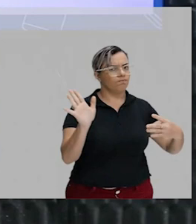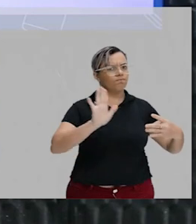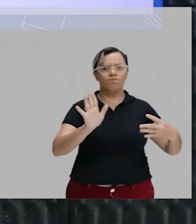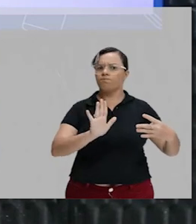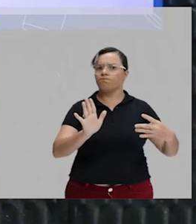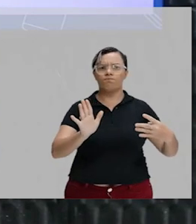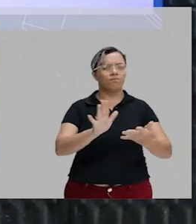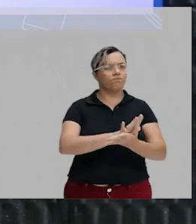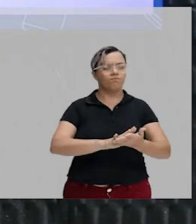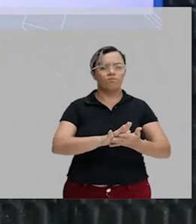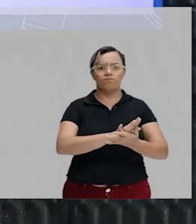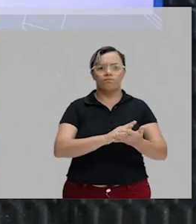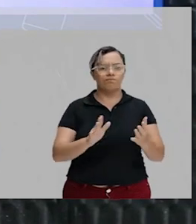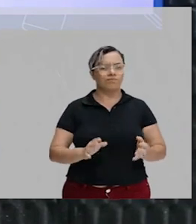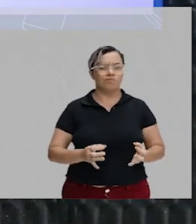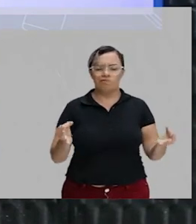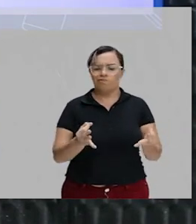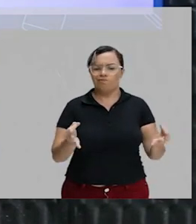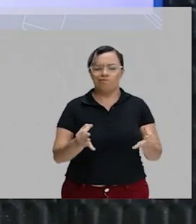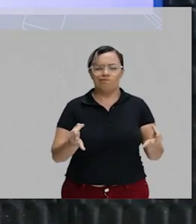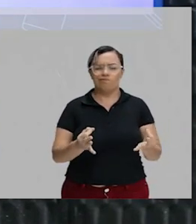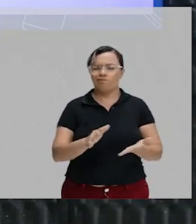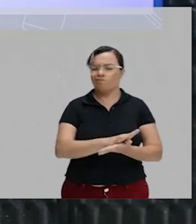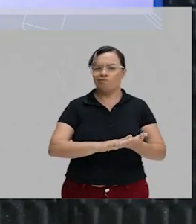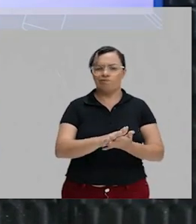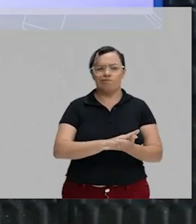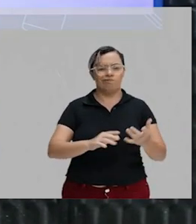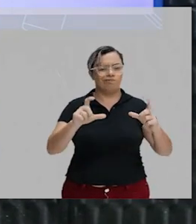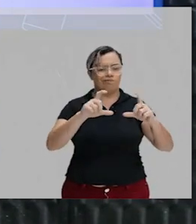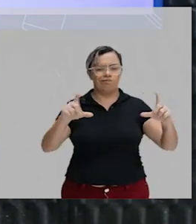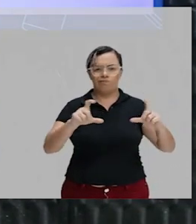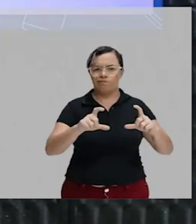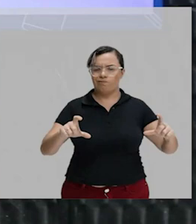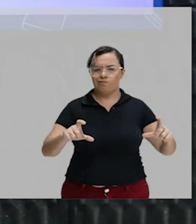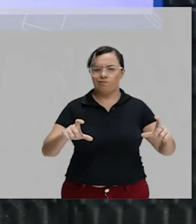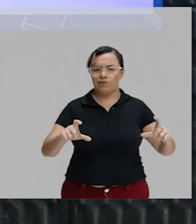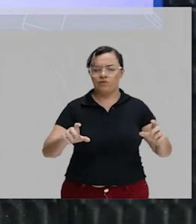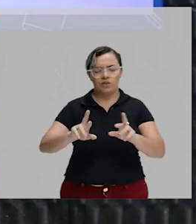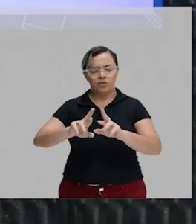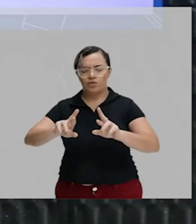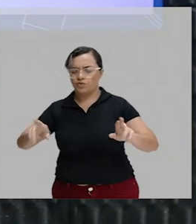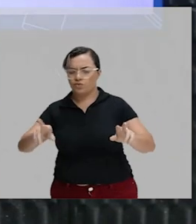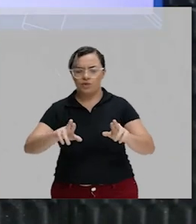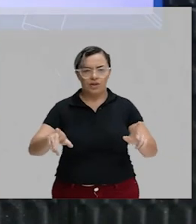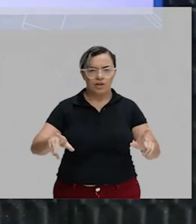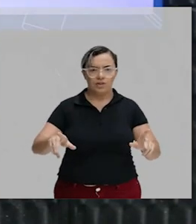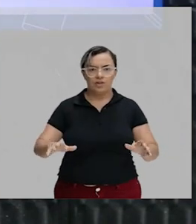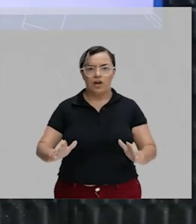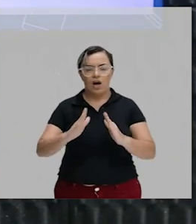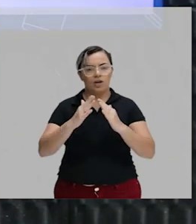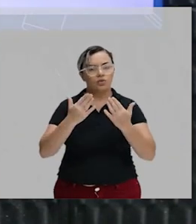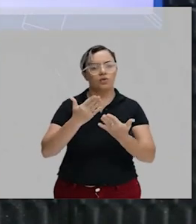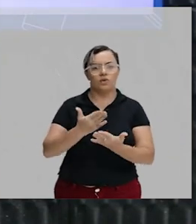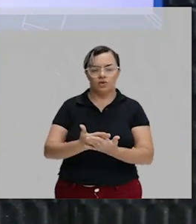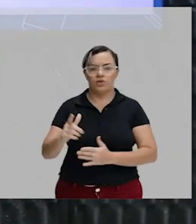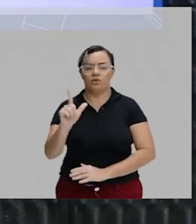nada de perfeição dos parágrafos com obras parnasianas é totalmente diferente tá certo então por isso